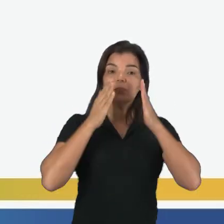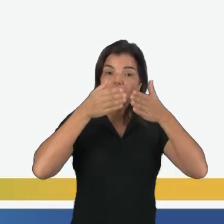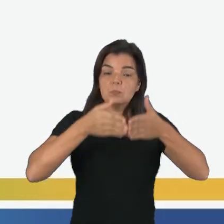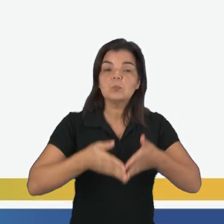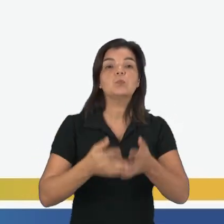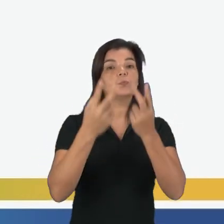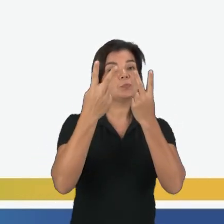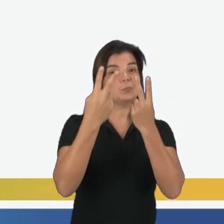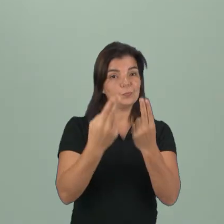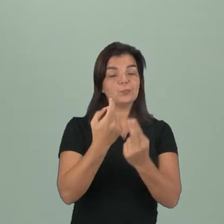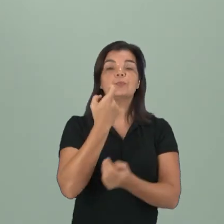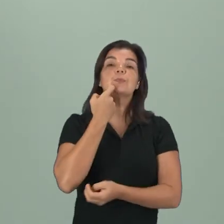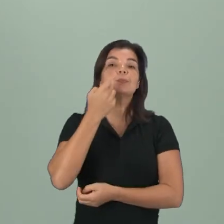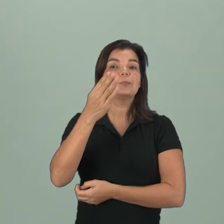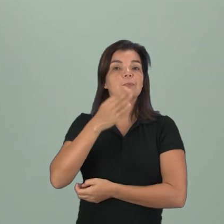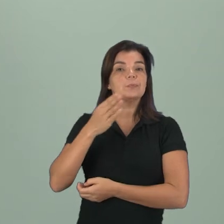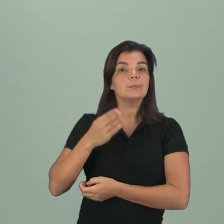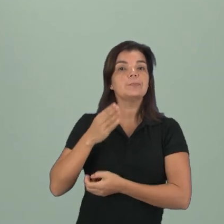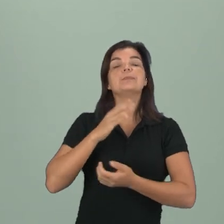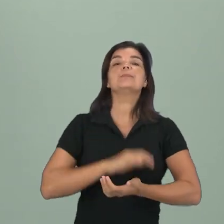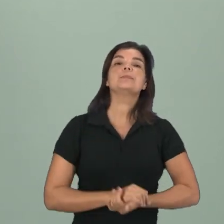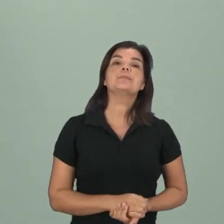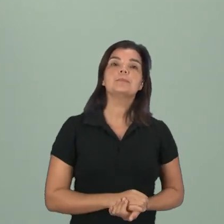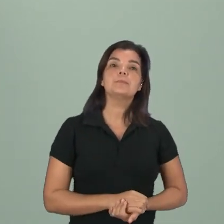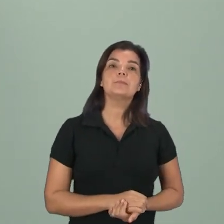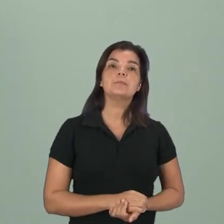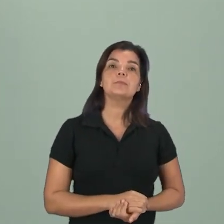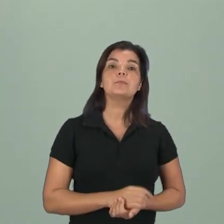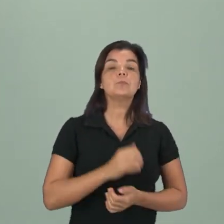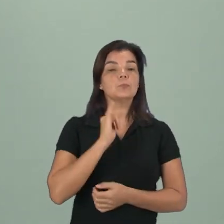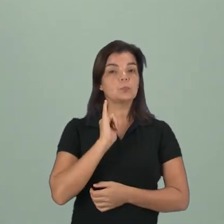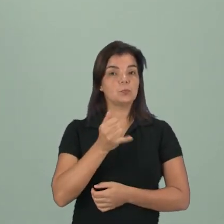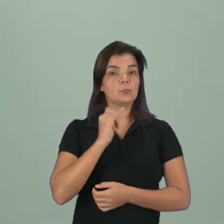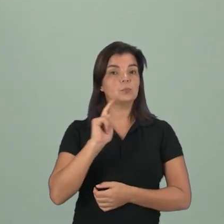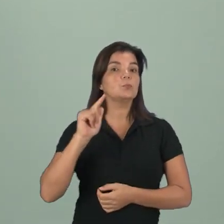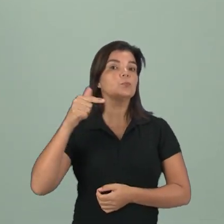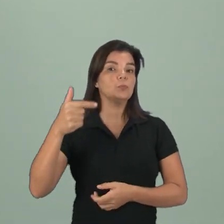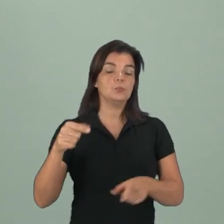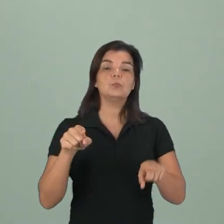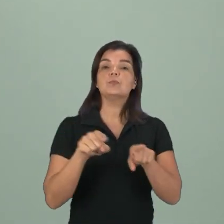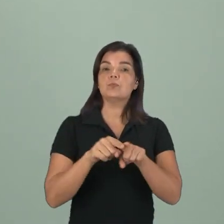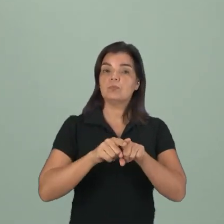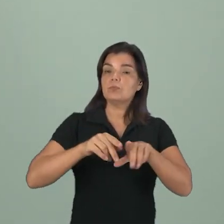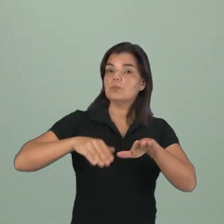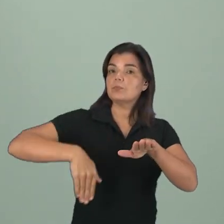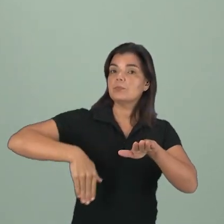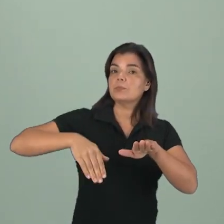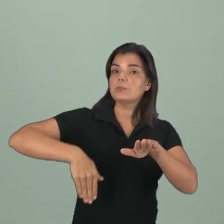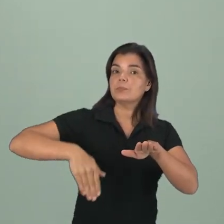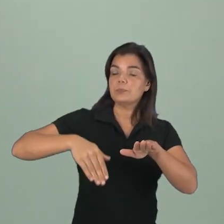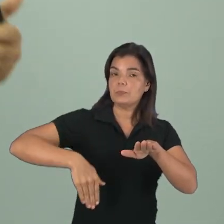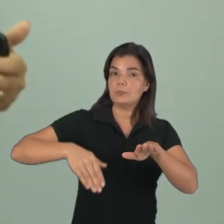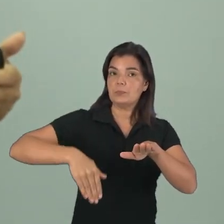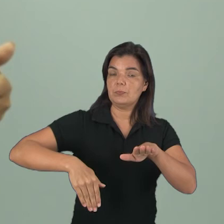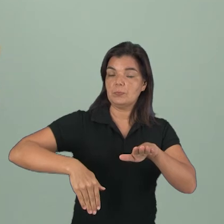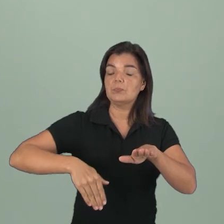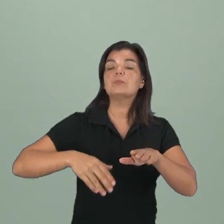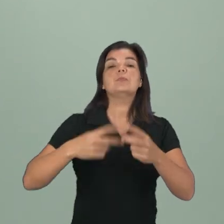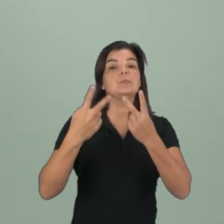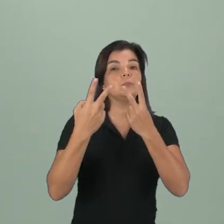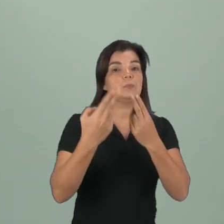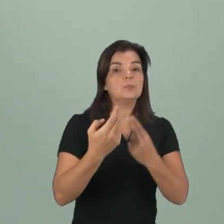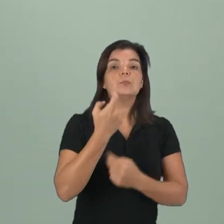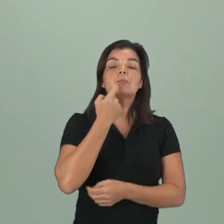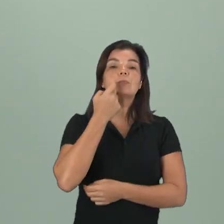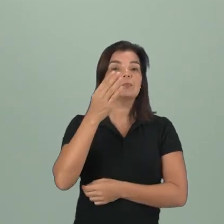na água, nadávamos como peixinhos. O narrador e os outros, eles nadavam e os seus nados